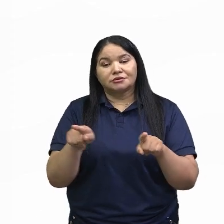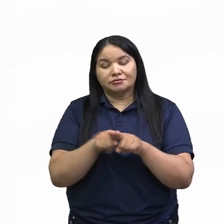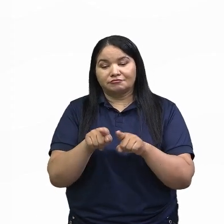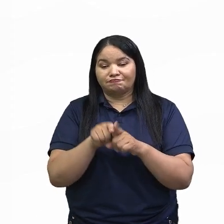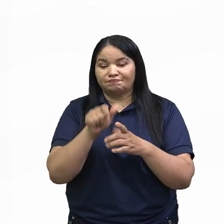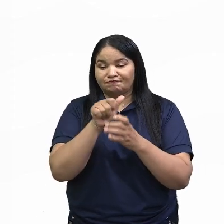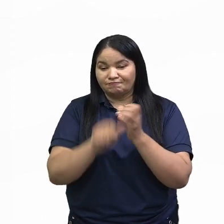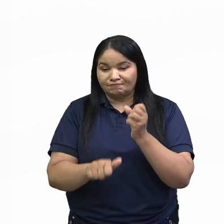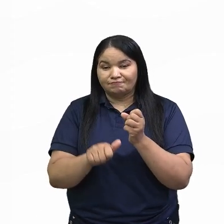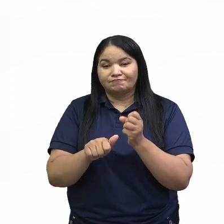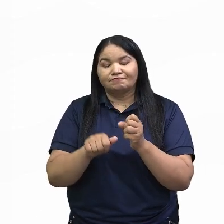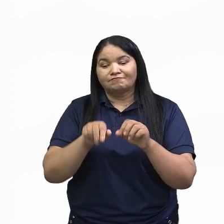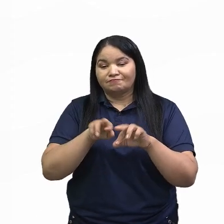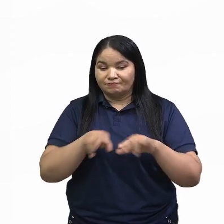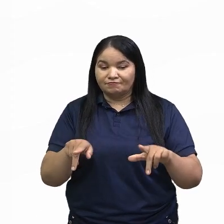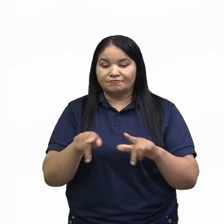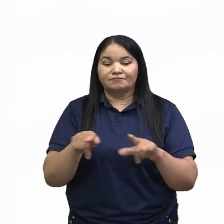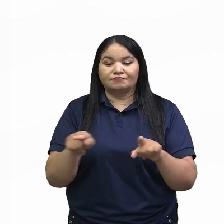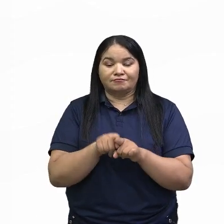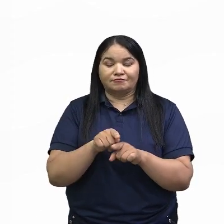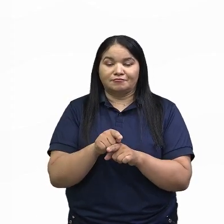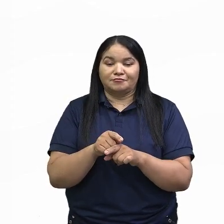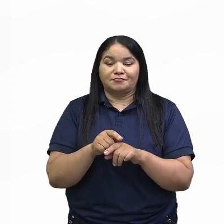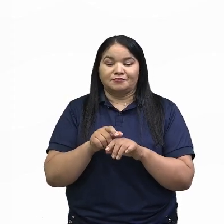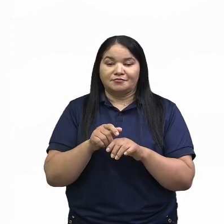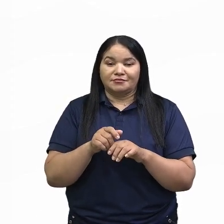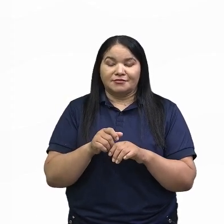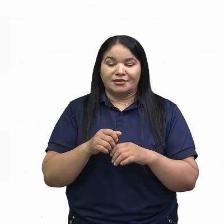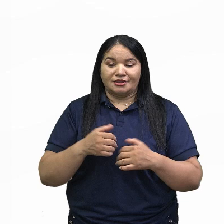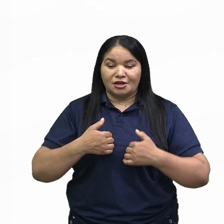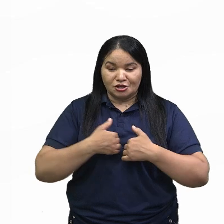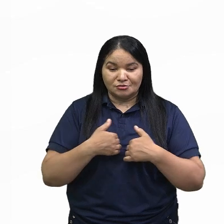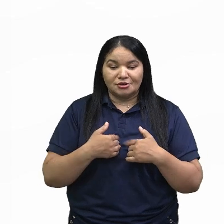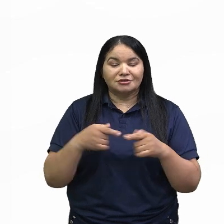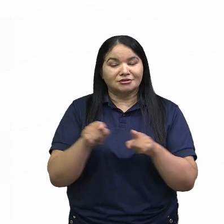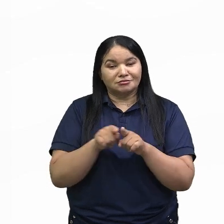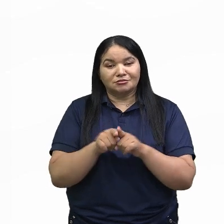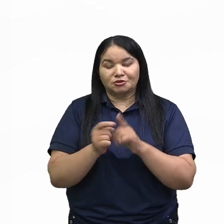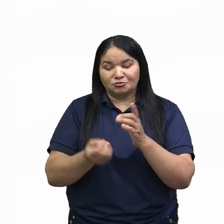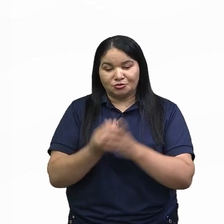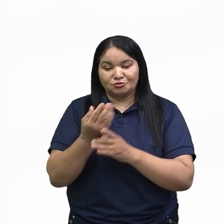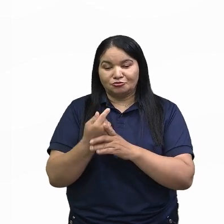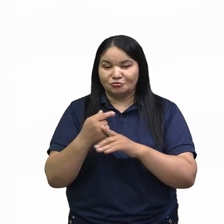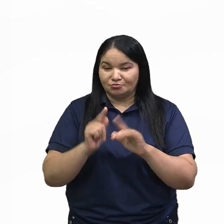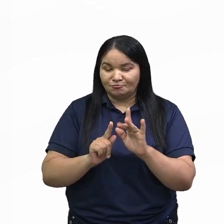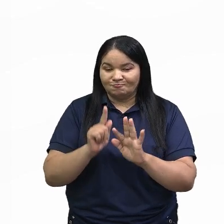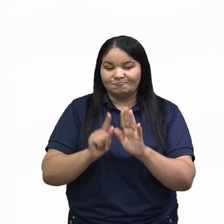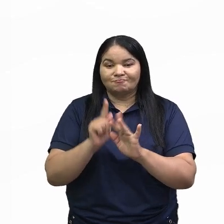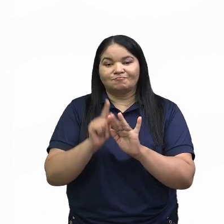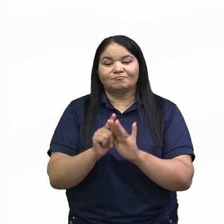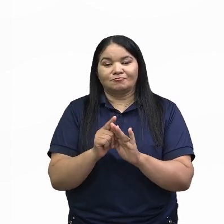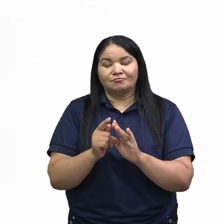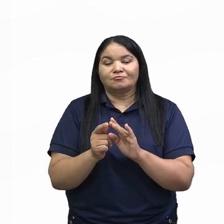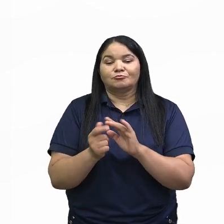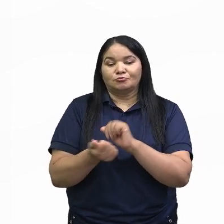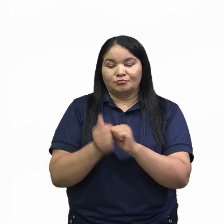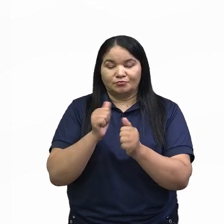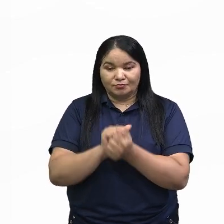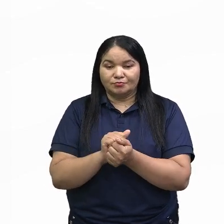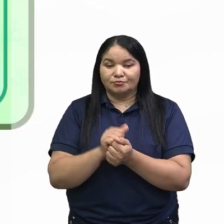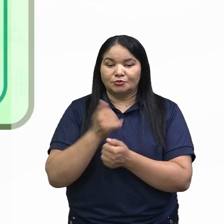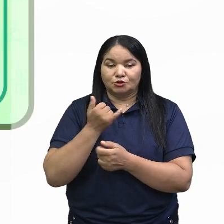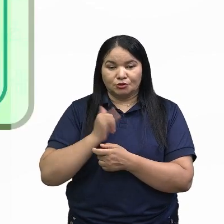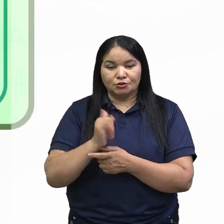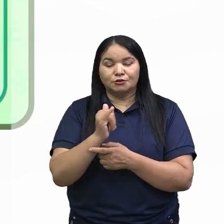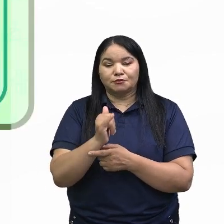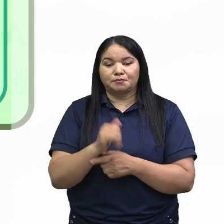de animal que, após sua decomposição, produzem gases que são usados para gerar energia. E aí nós